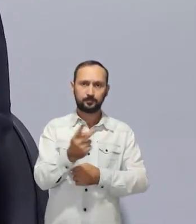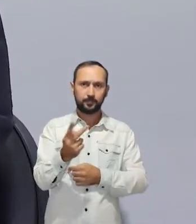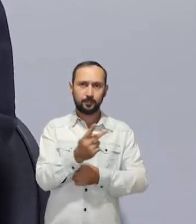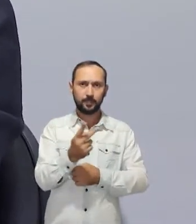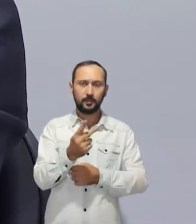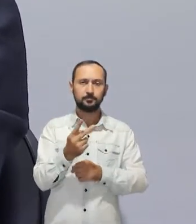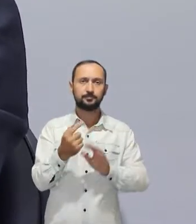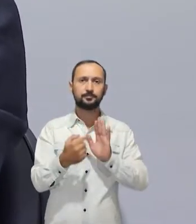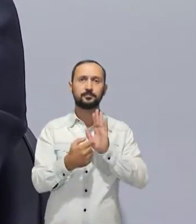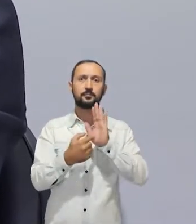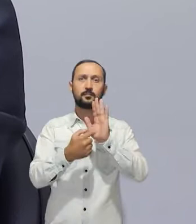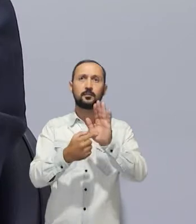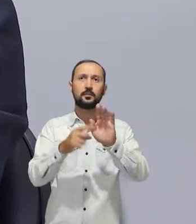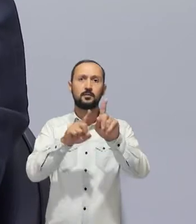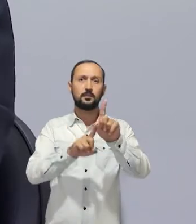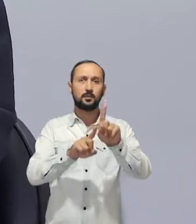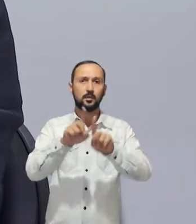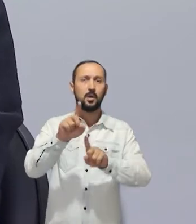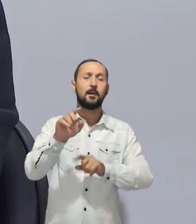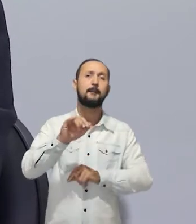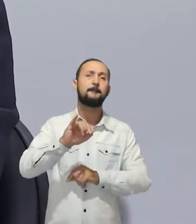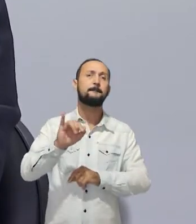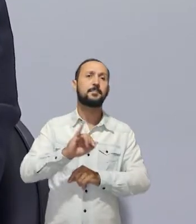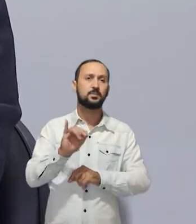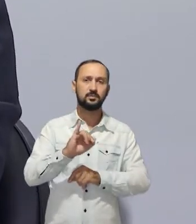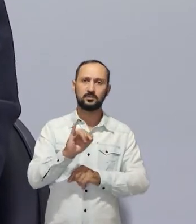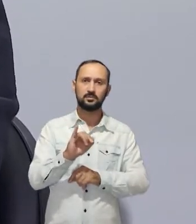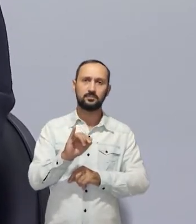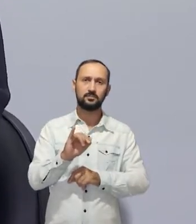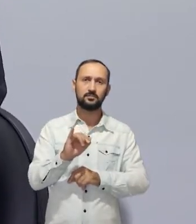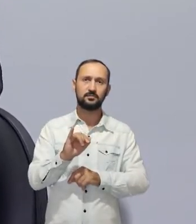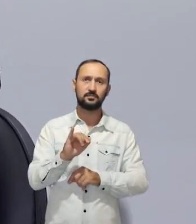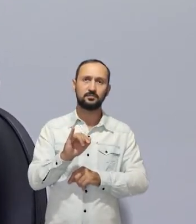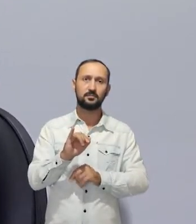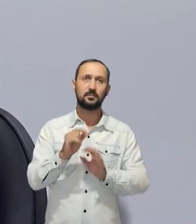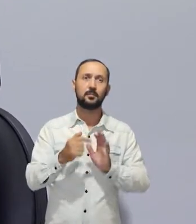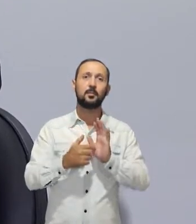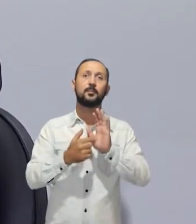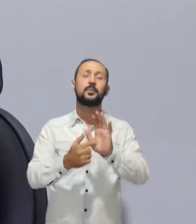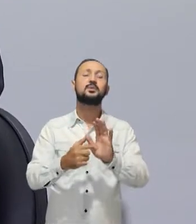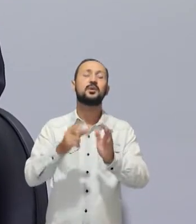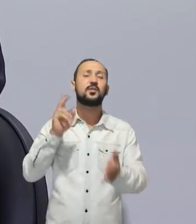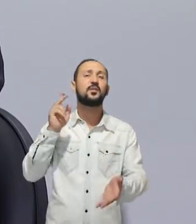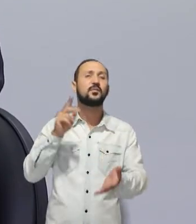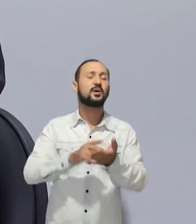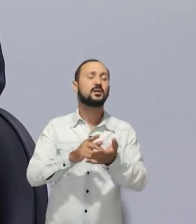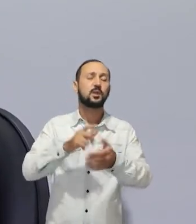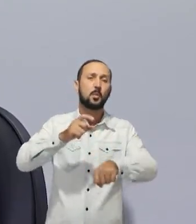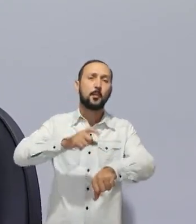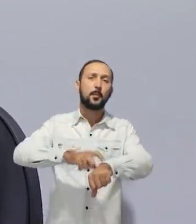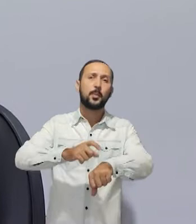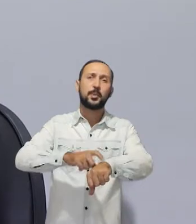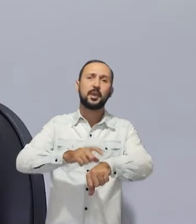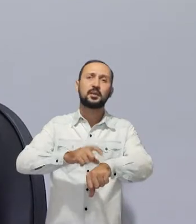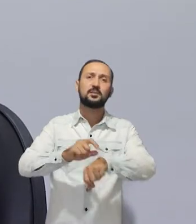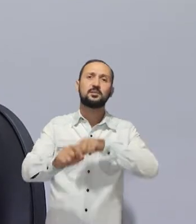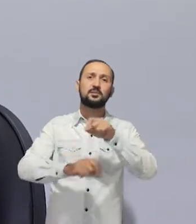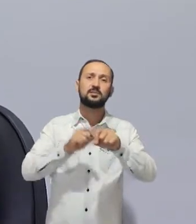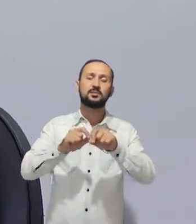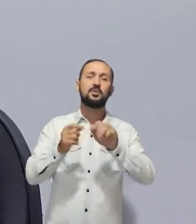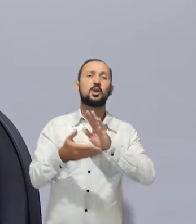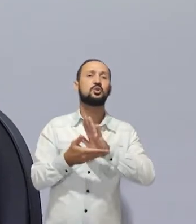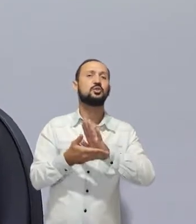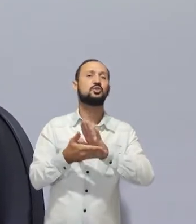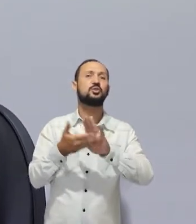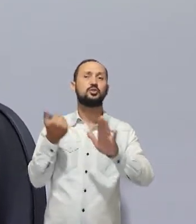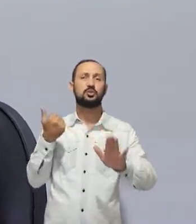sinalizarem um aumento de carga tributária, acabam por ir efetivamente para uma situação de retirar